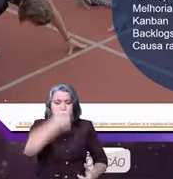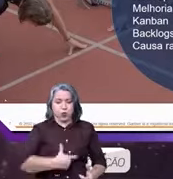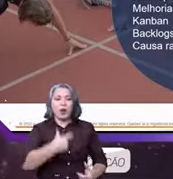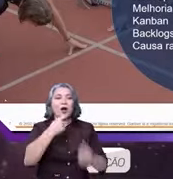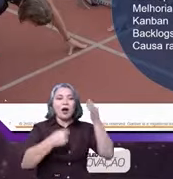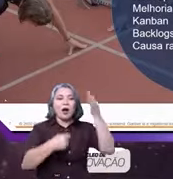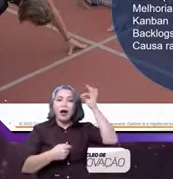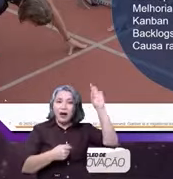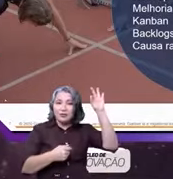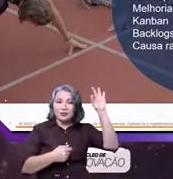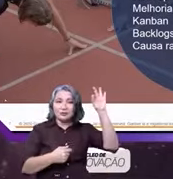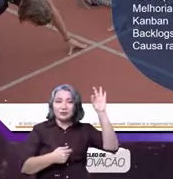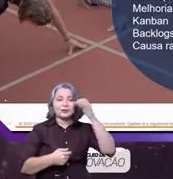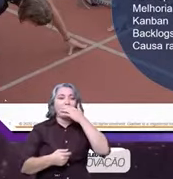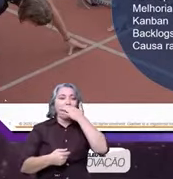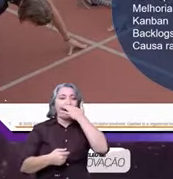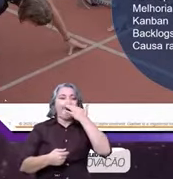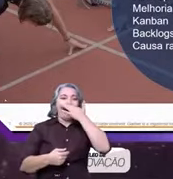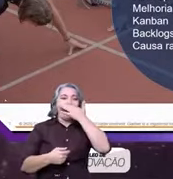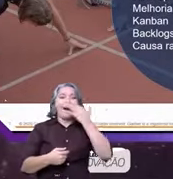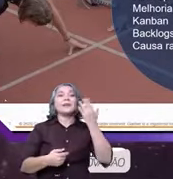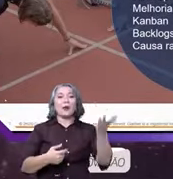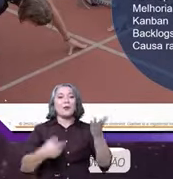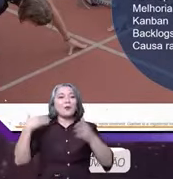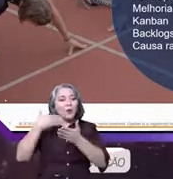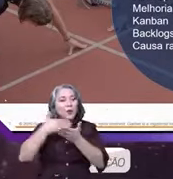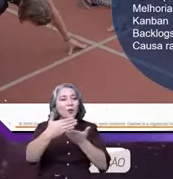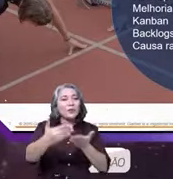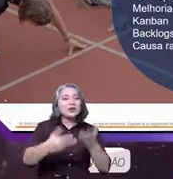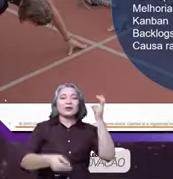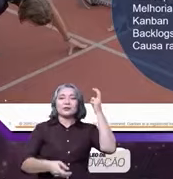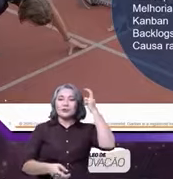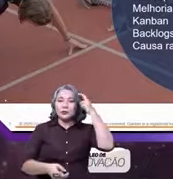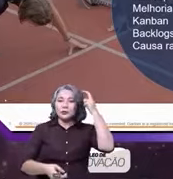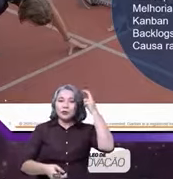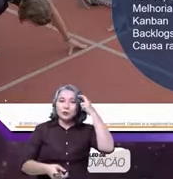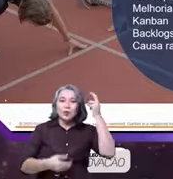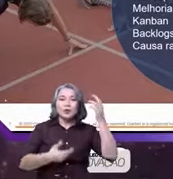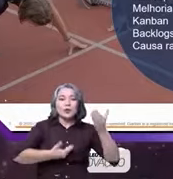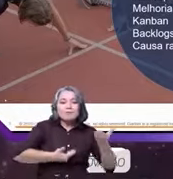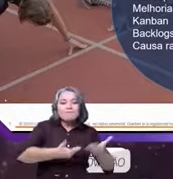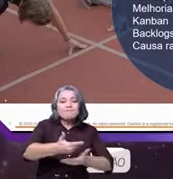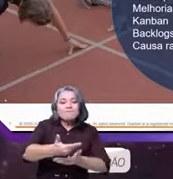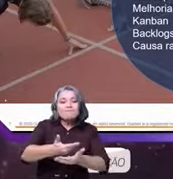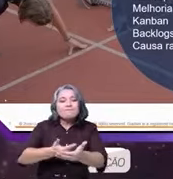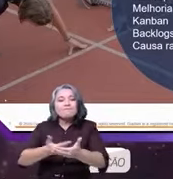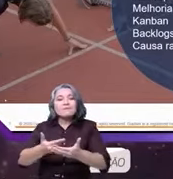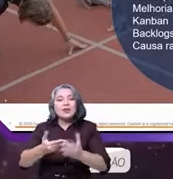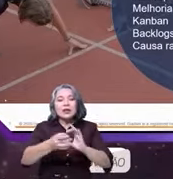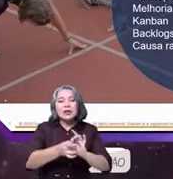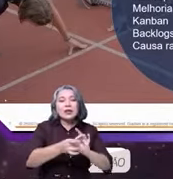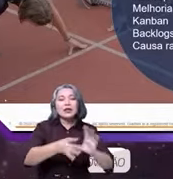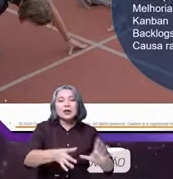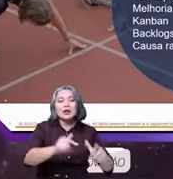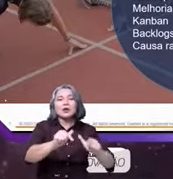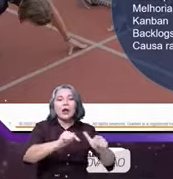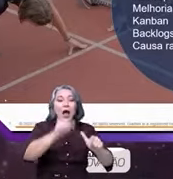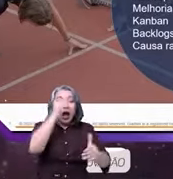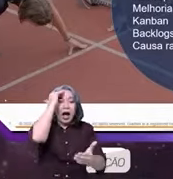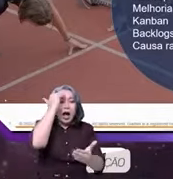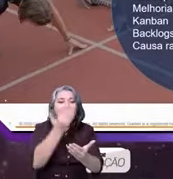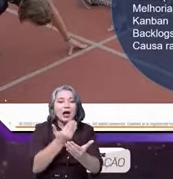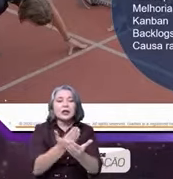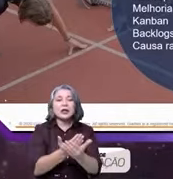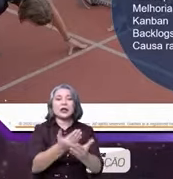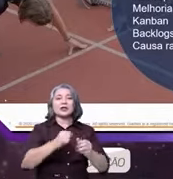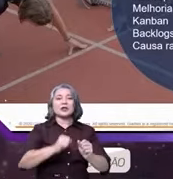nós vemos conversando, que é cultura, é colaboração, é ter autonomia, é confiar em